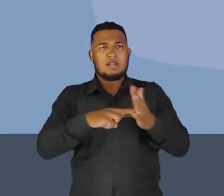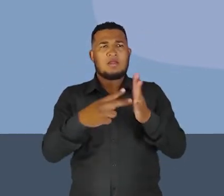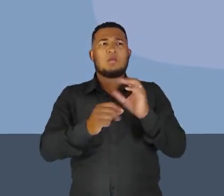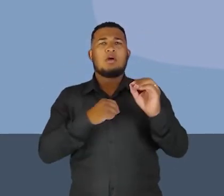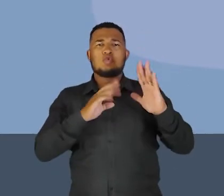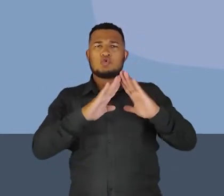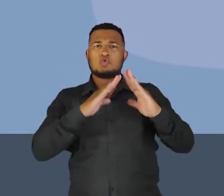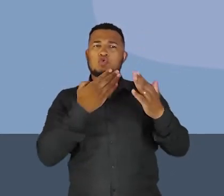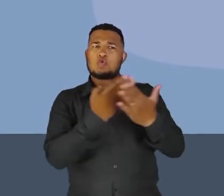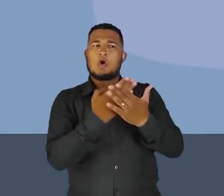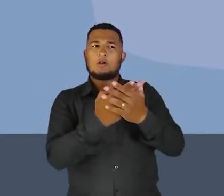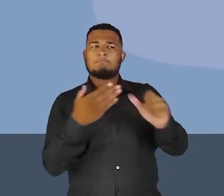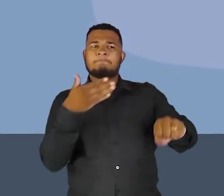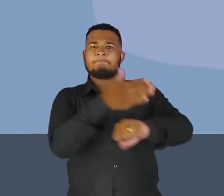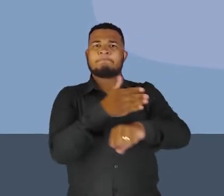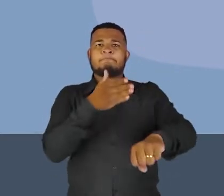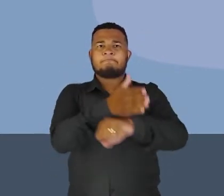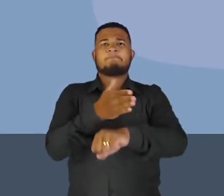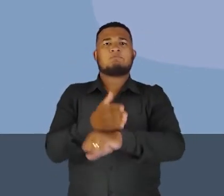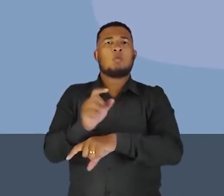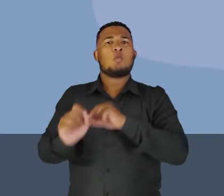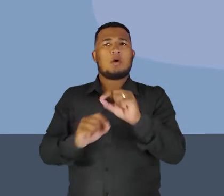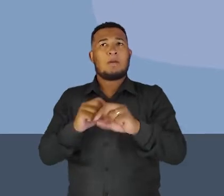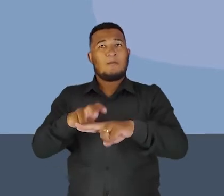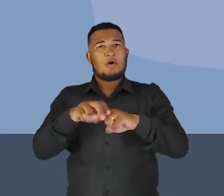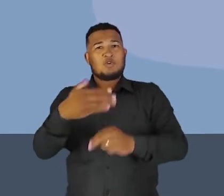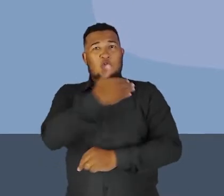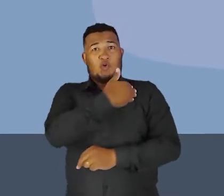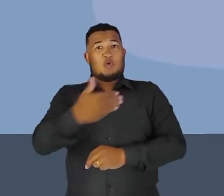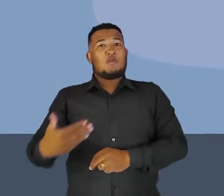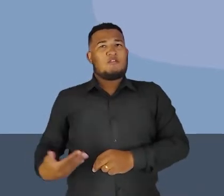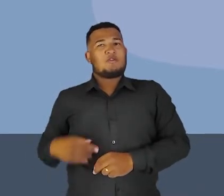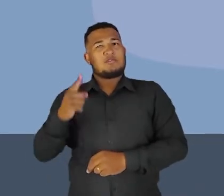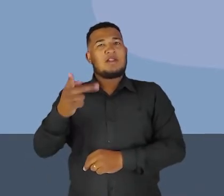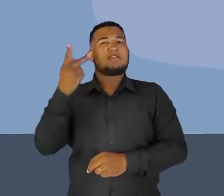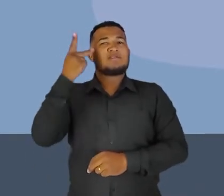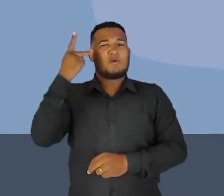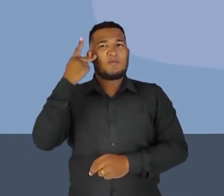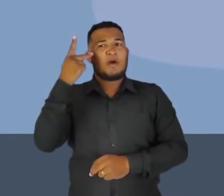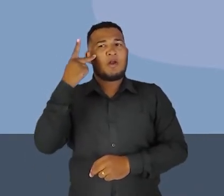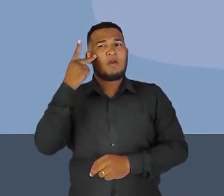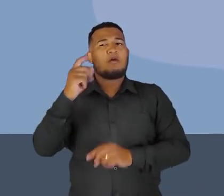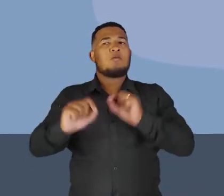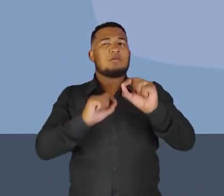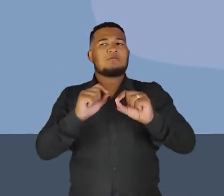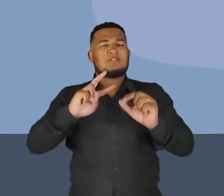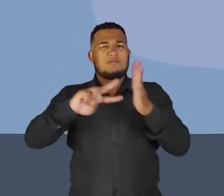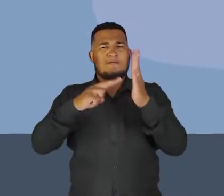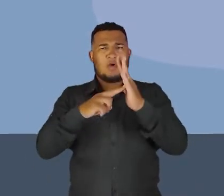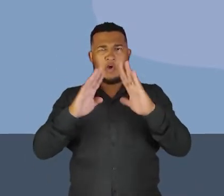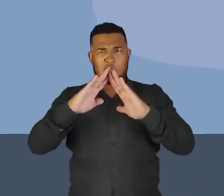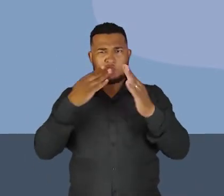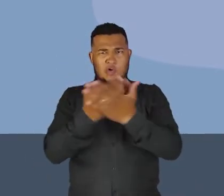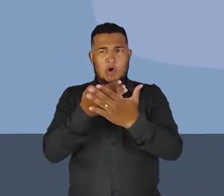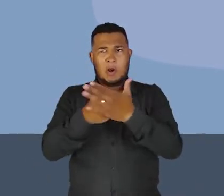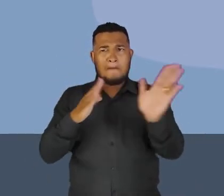projeto de reorganização do governador de São Paulo, Geraldo Alckmin, que preconizava o fechamento de centenas de escolas